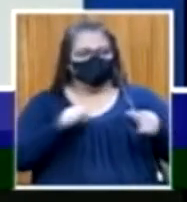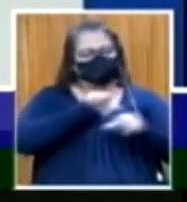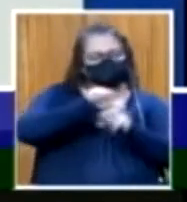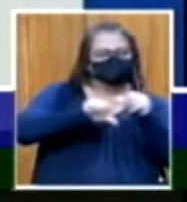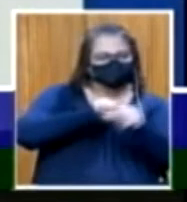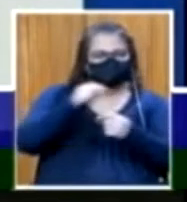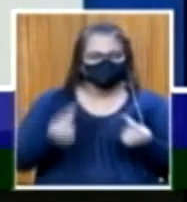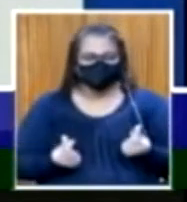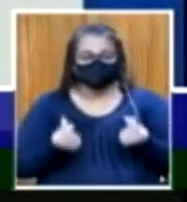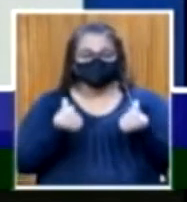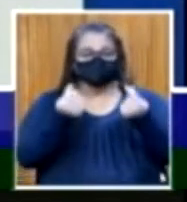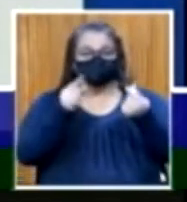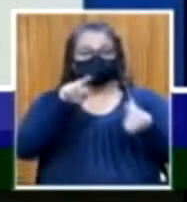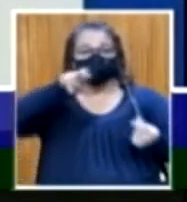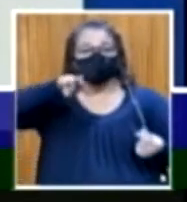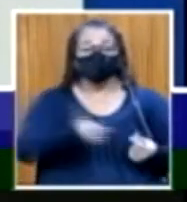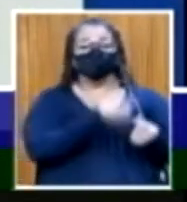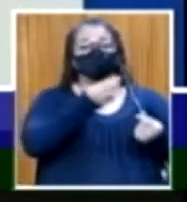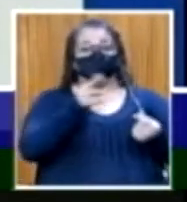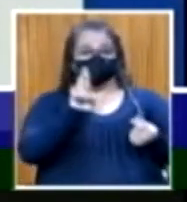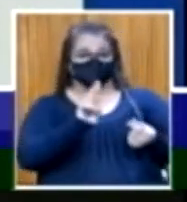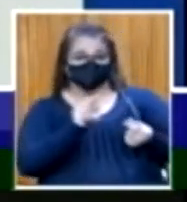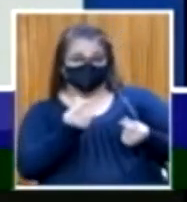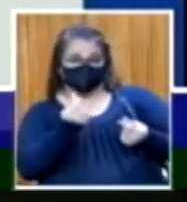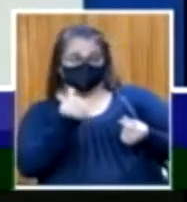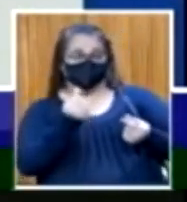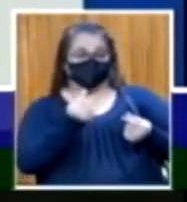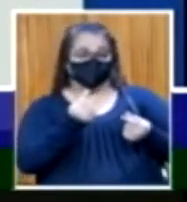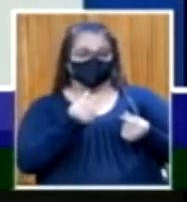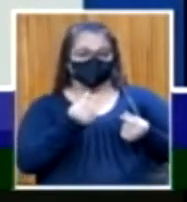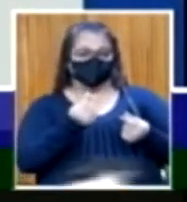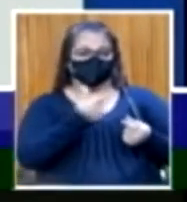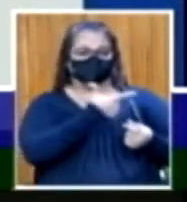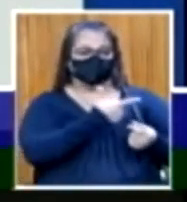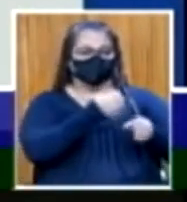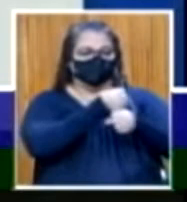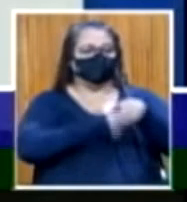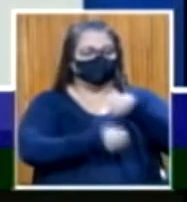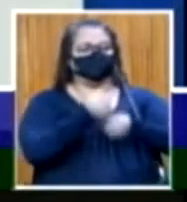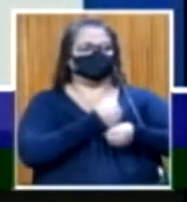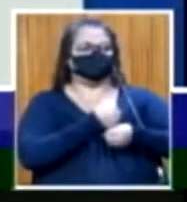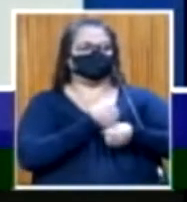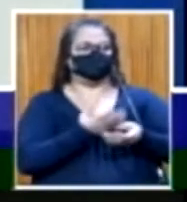mais de R$1 bilhão no último 1 ano e meio a 2 anos. O que